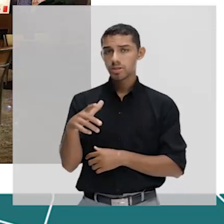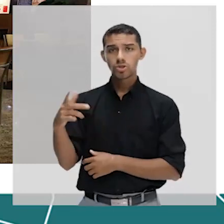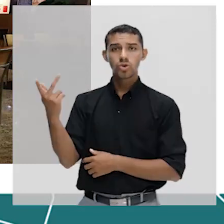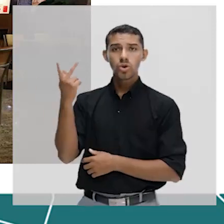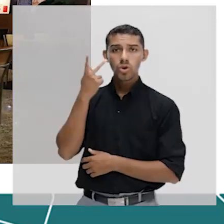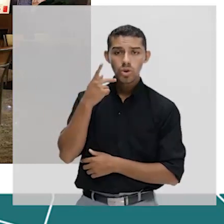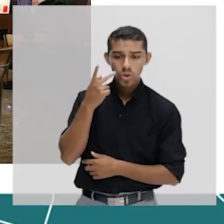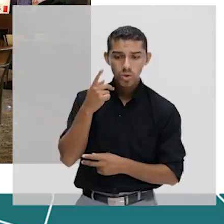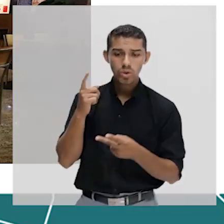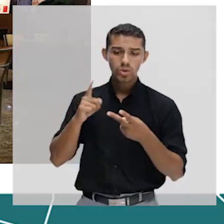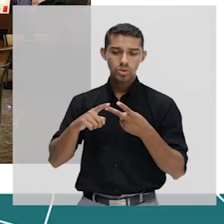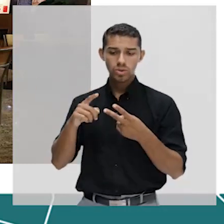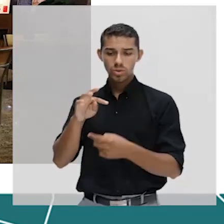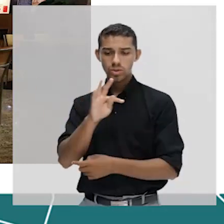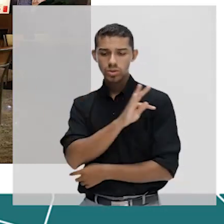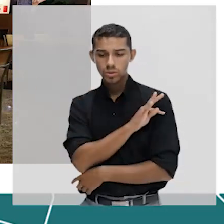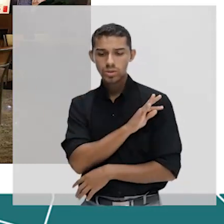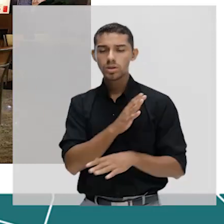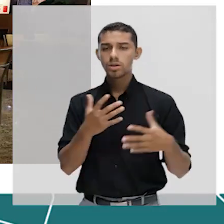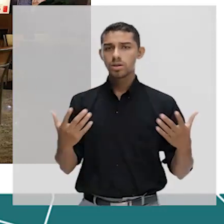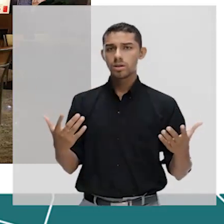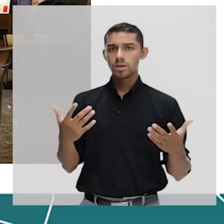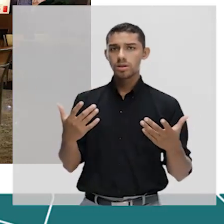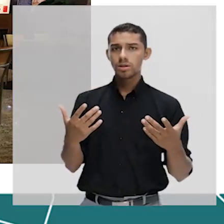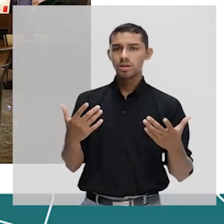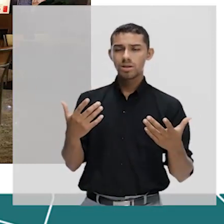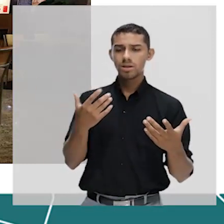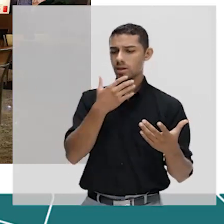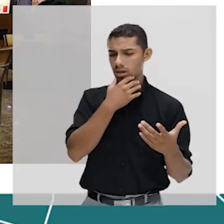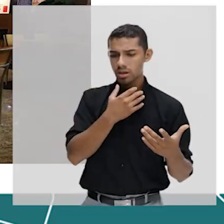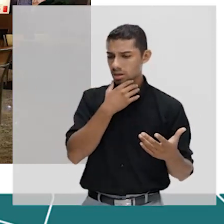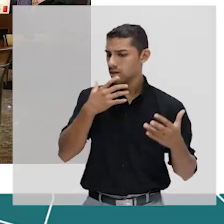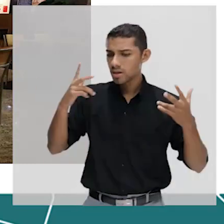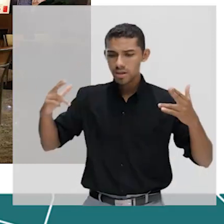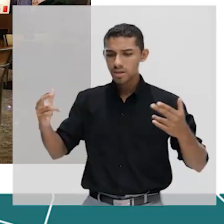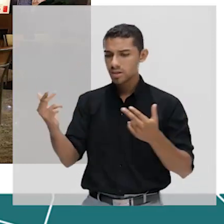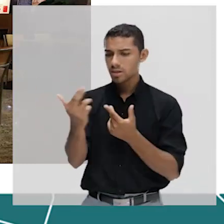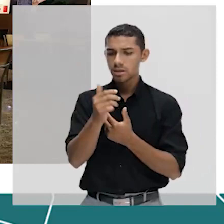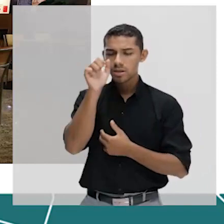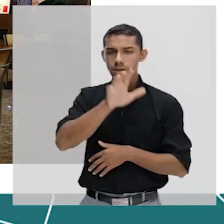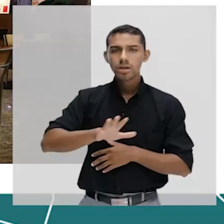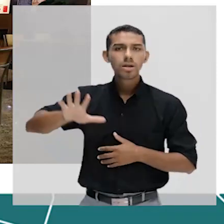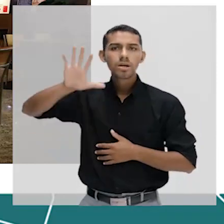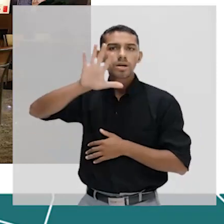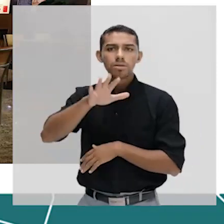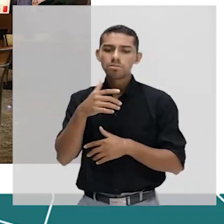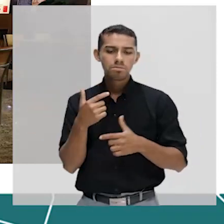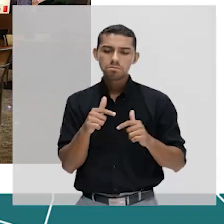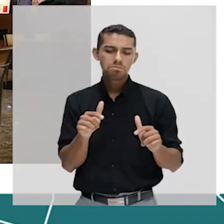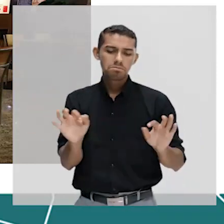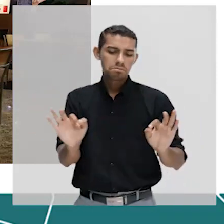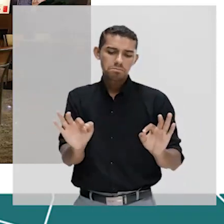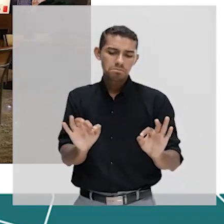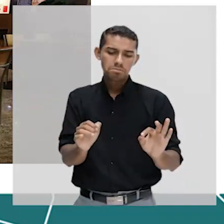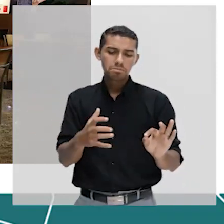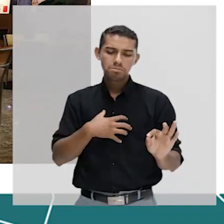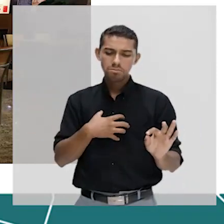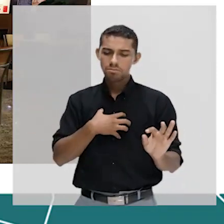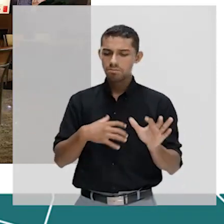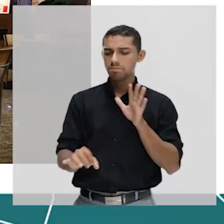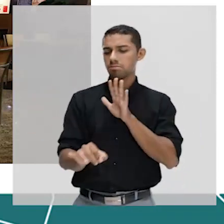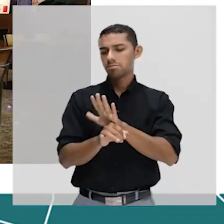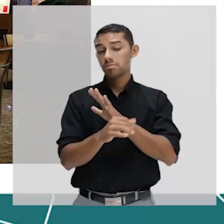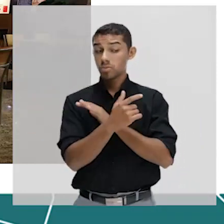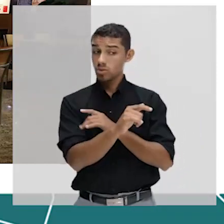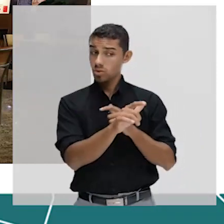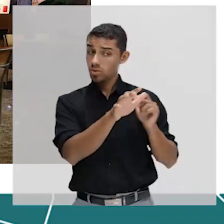Teresina, em Natal, elas têm basicamente a mesma configuração. É aquela ideia generalista, onde tu não tem ali aquele sentimento de identificar,